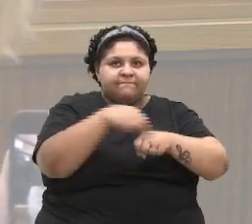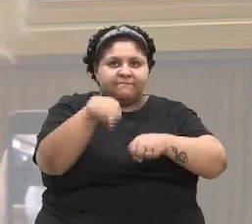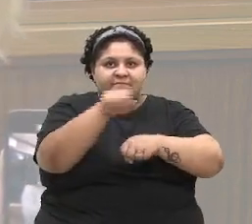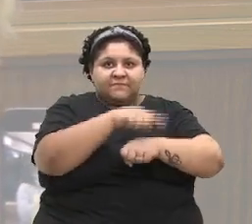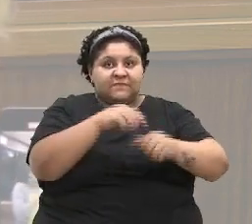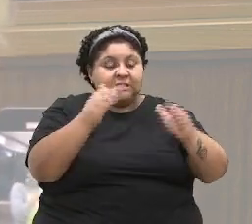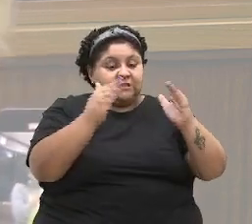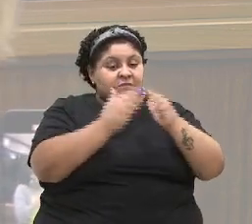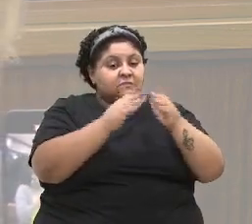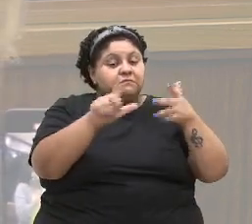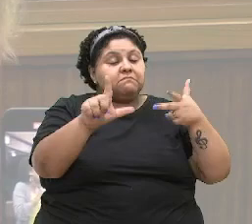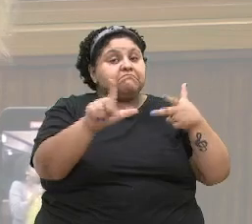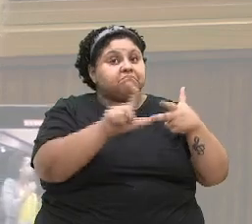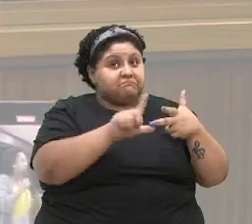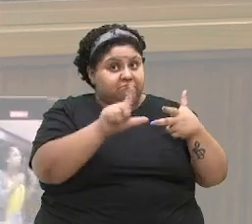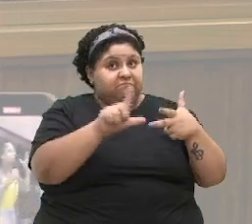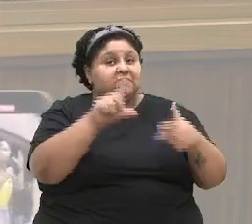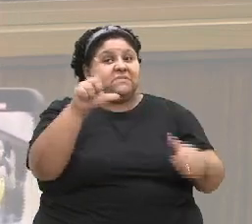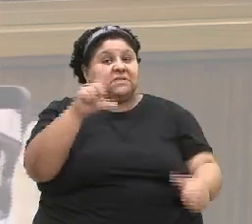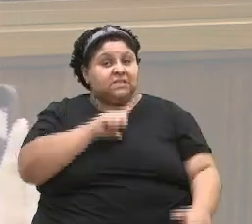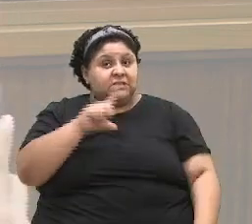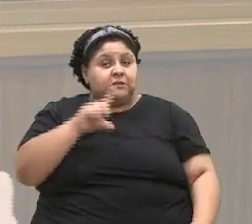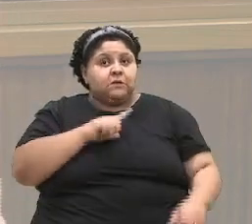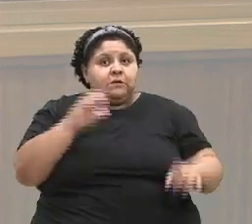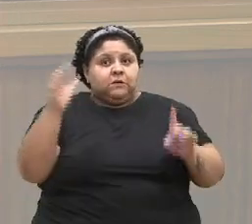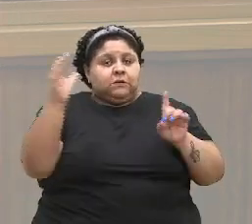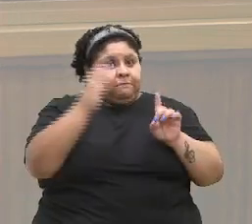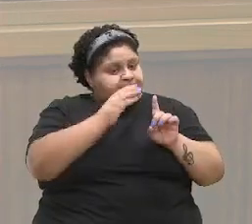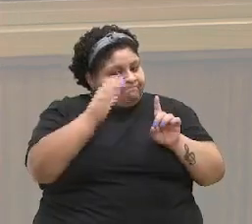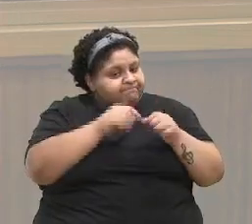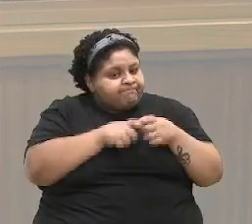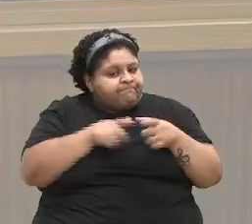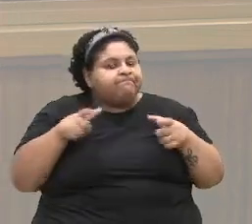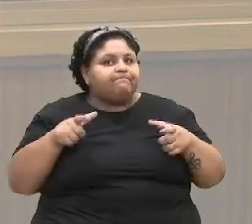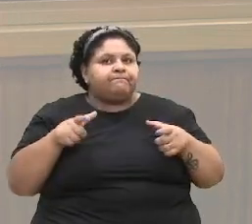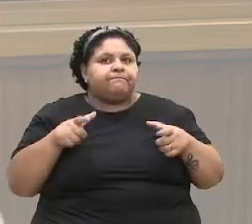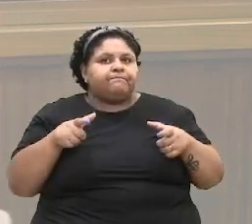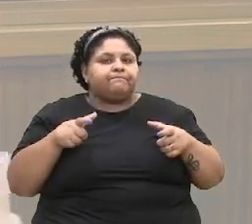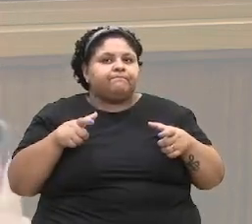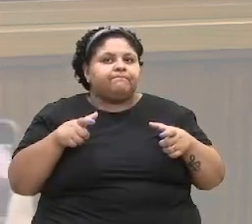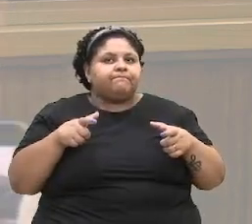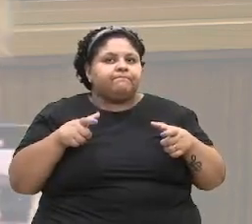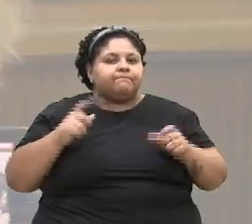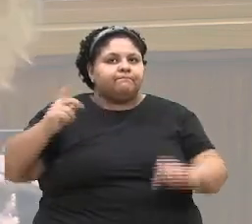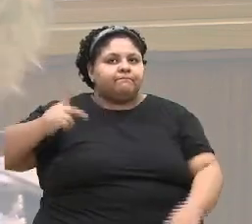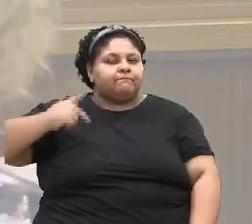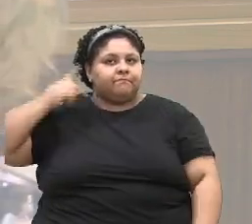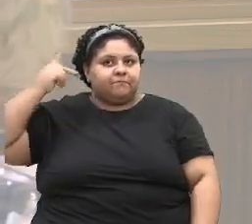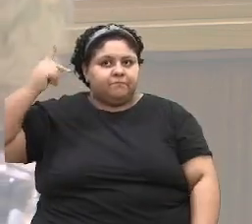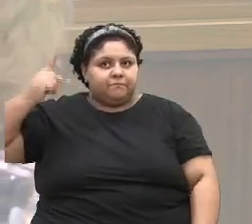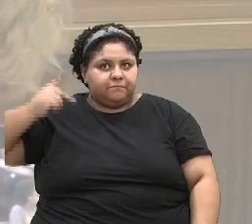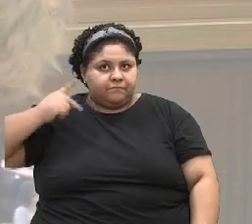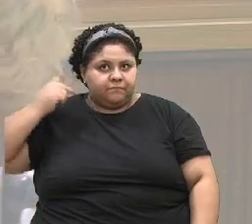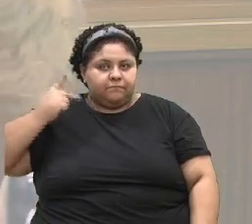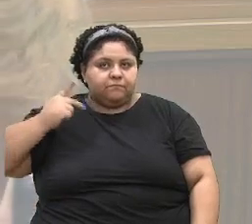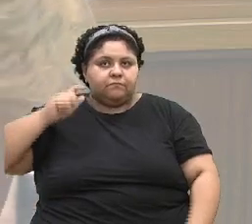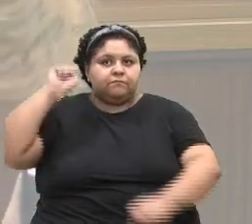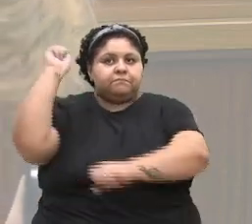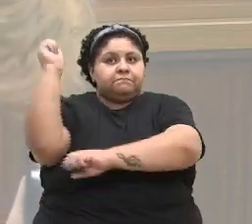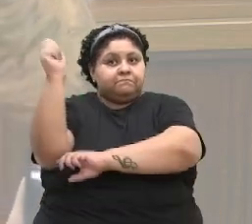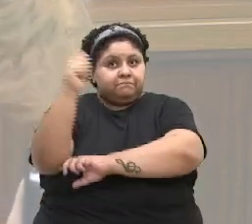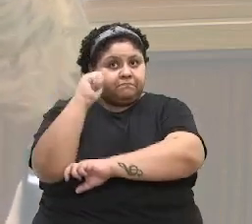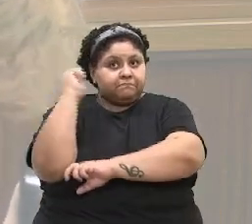Casa Legislativa, ela tem uma interferência grande no cenário político do Rio Grande do